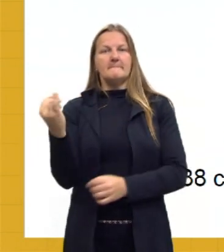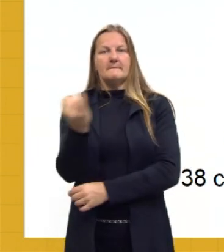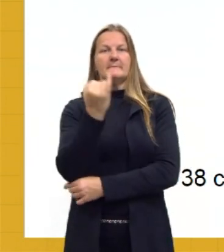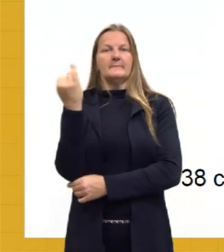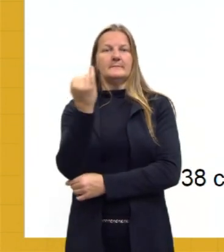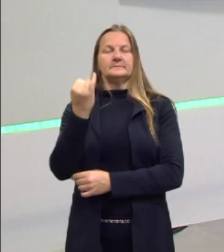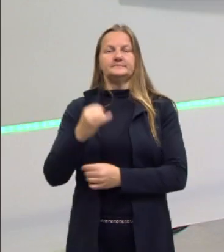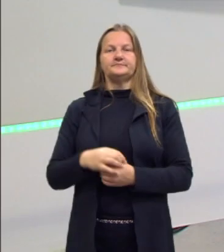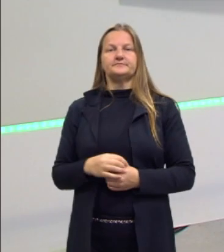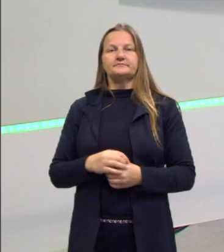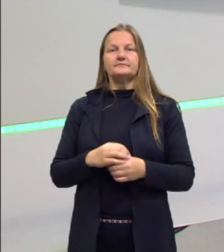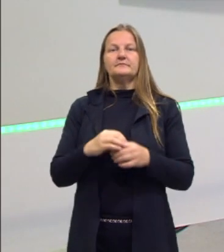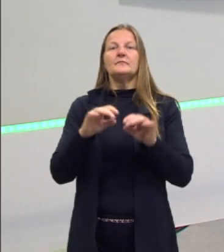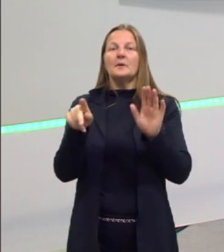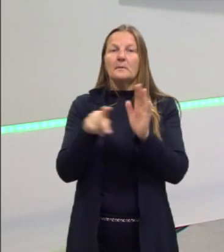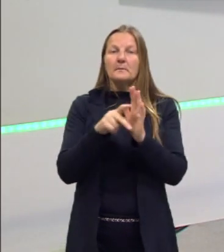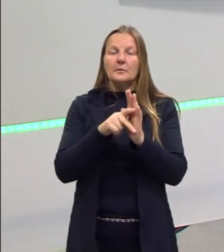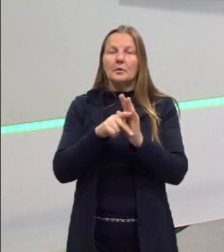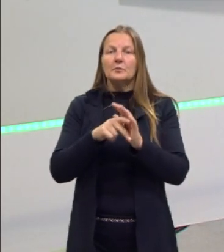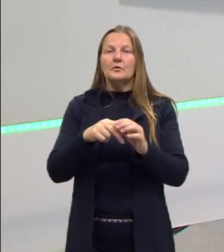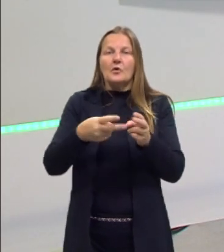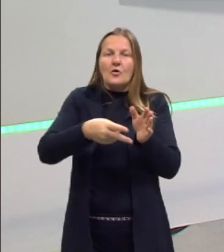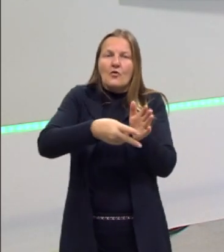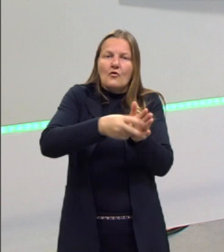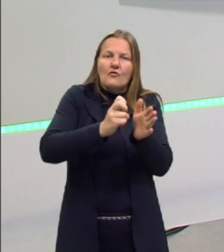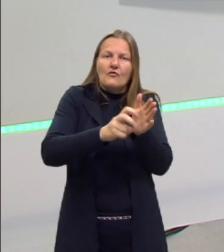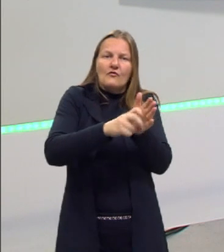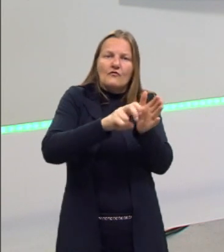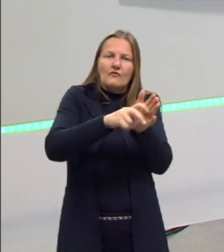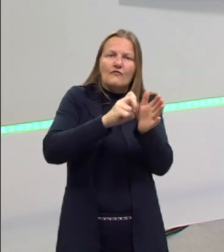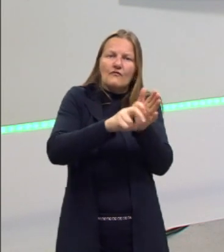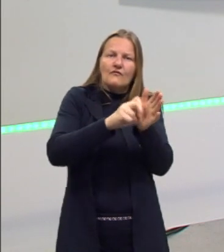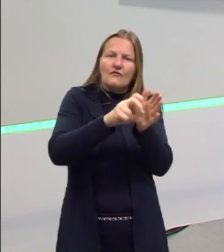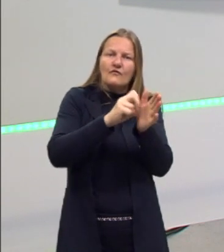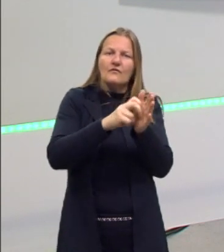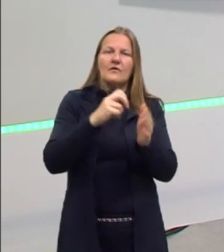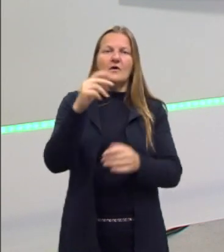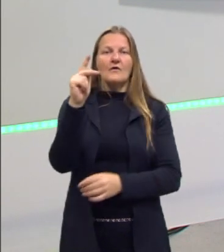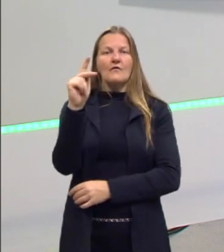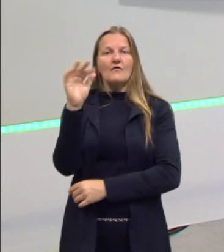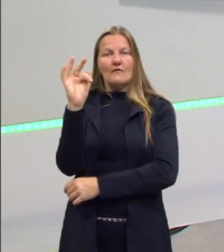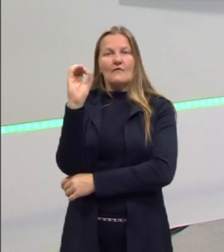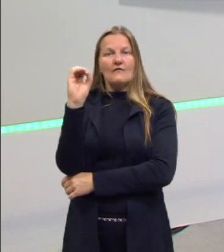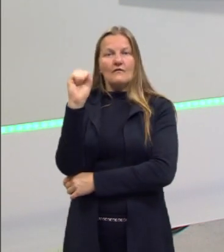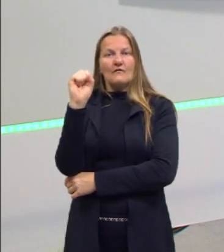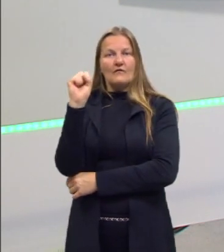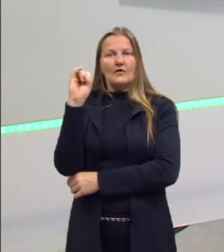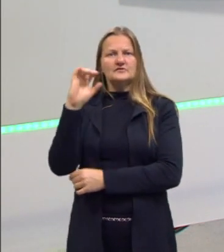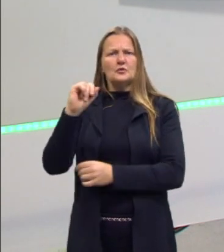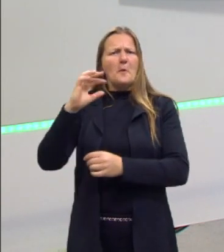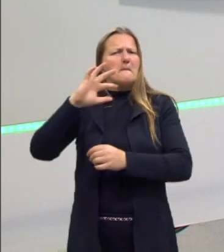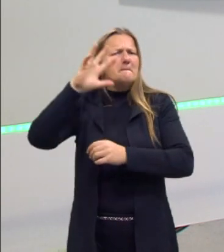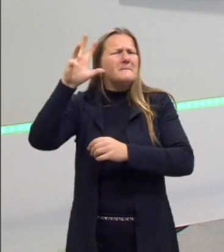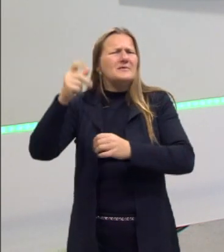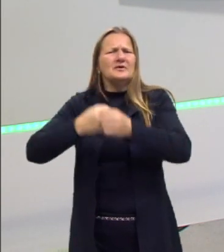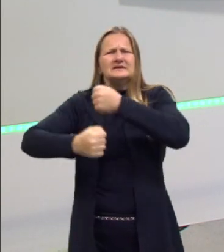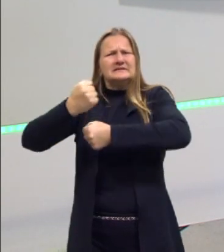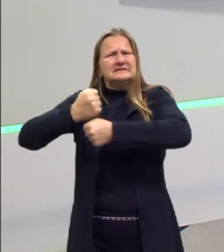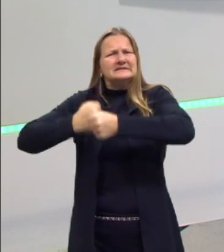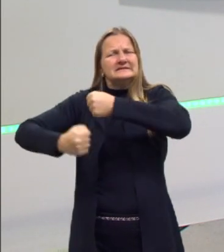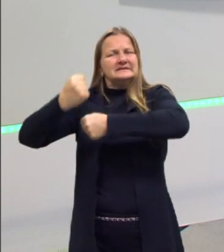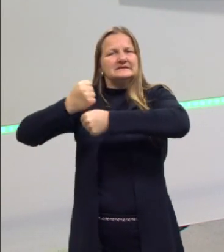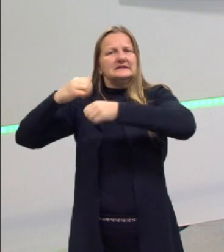né o petróleo que é de origem fóssil que levou milhões de anos para se formar nossas rochas sedimentares por isso ajuda do professor